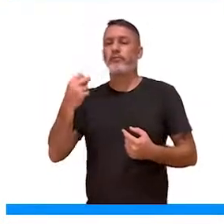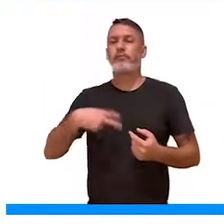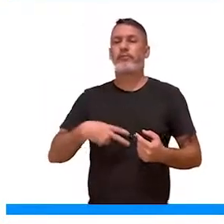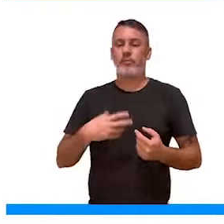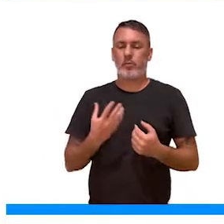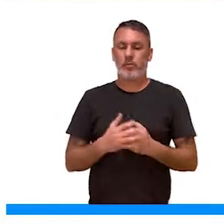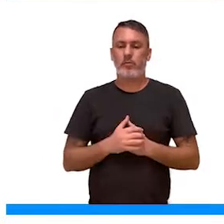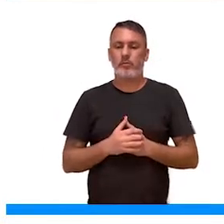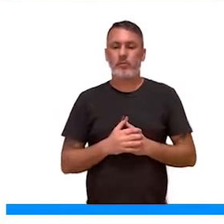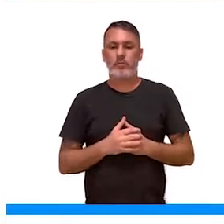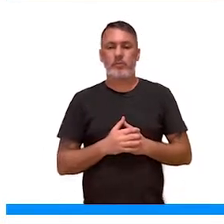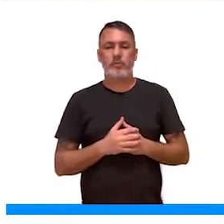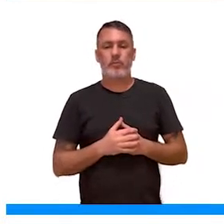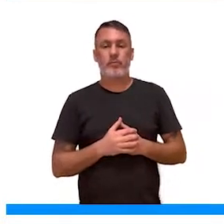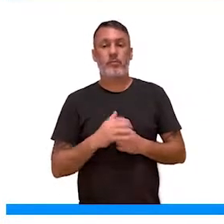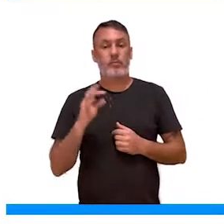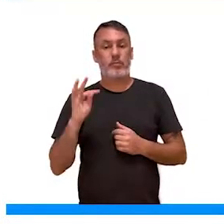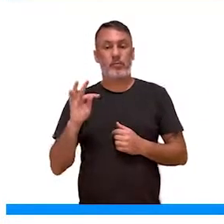do Ascaris.